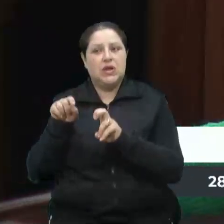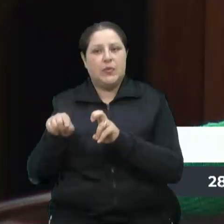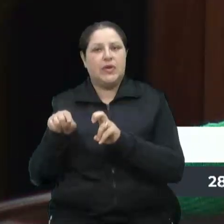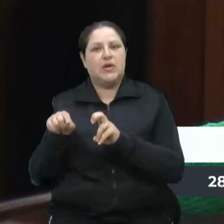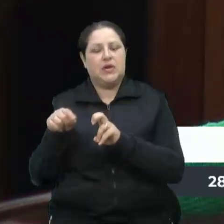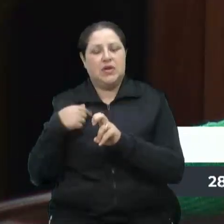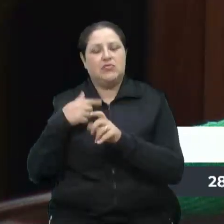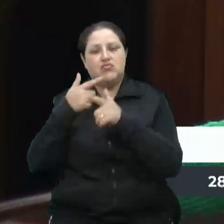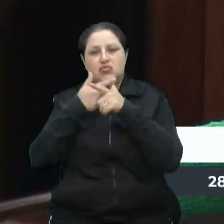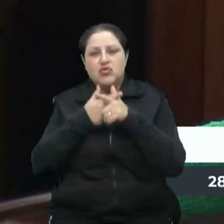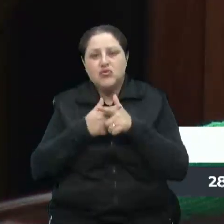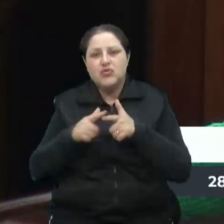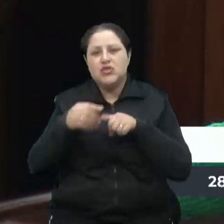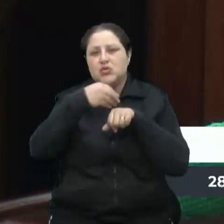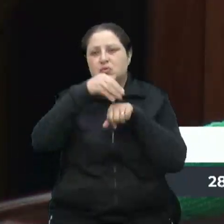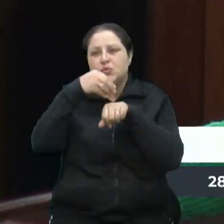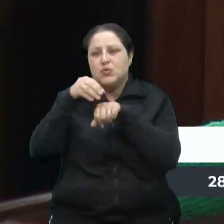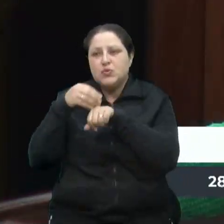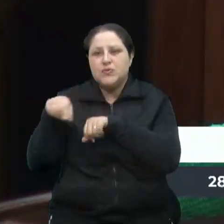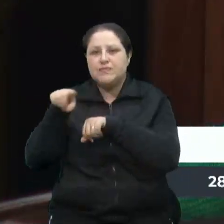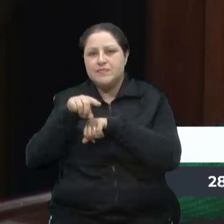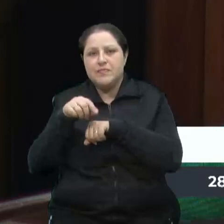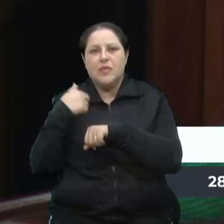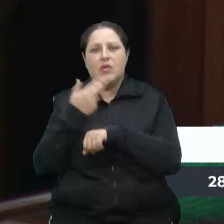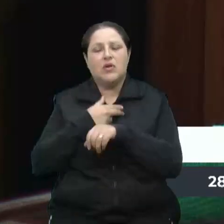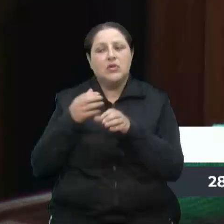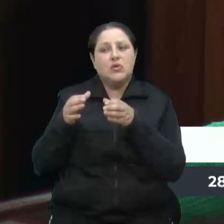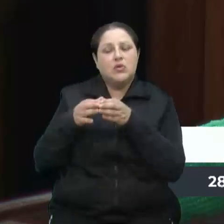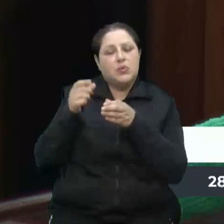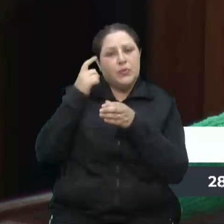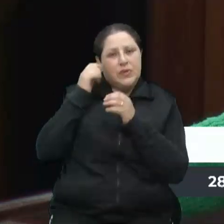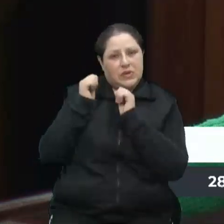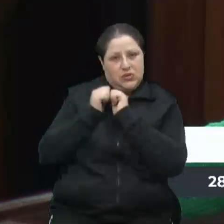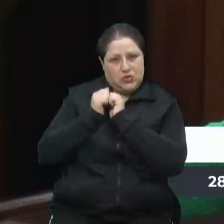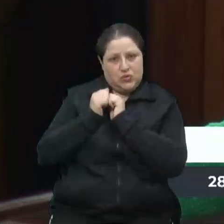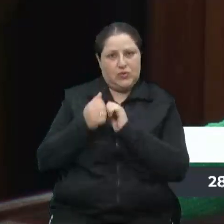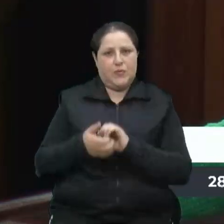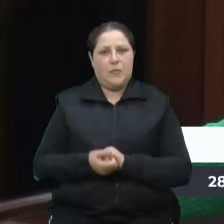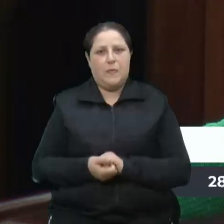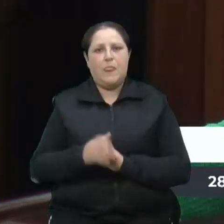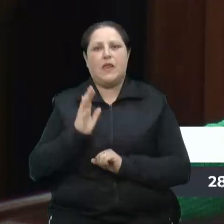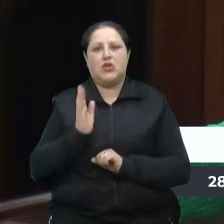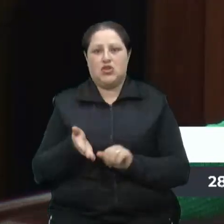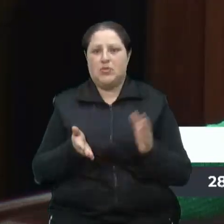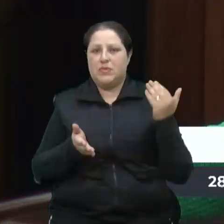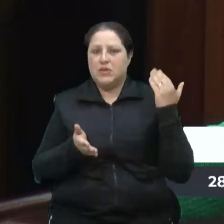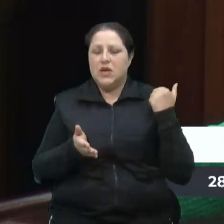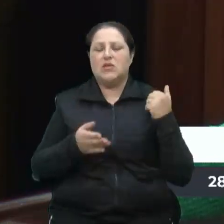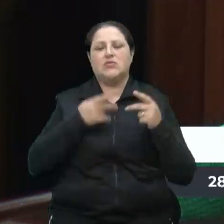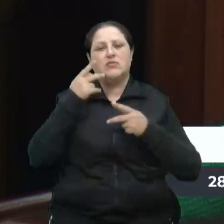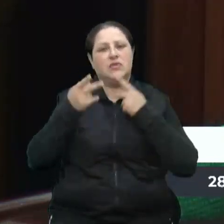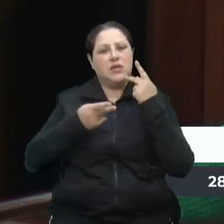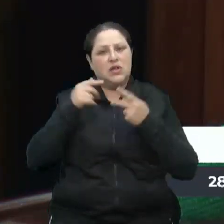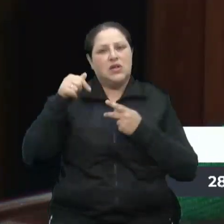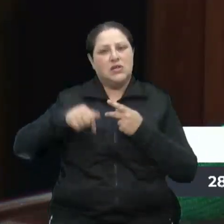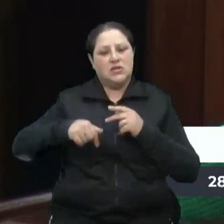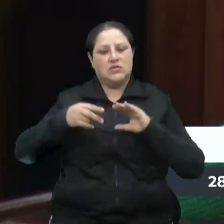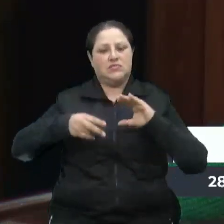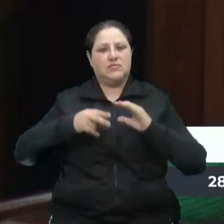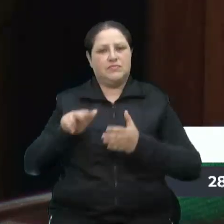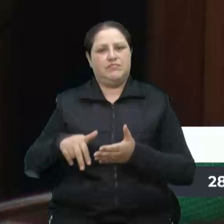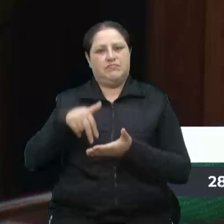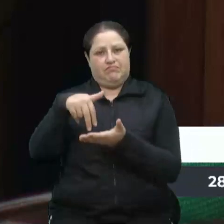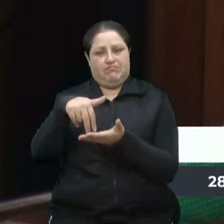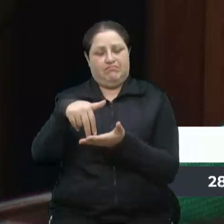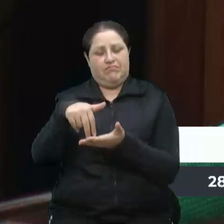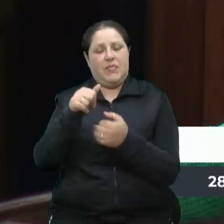gente possa pensar nele coletivamente. Já mencionei em muitas oportunidades aqui nesta tribuna